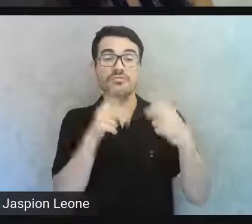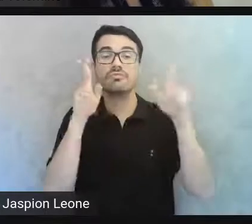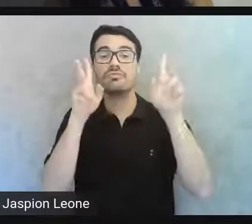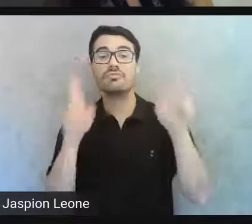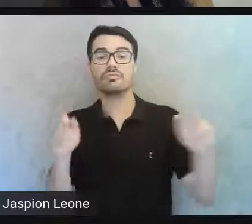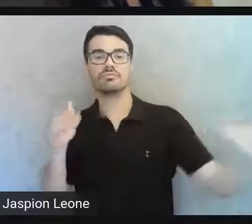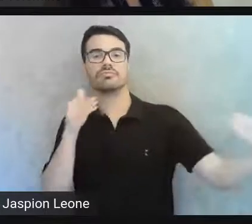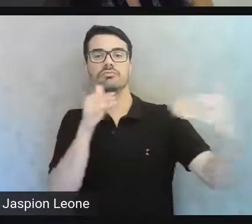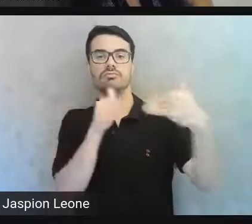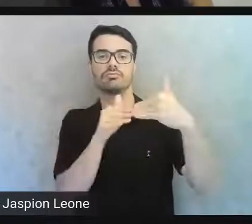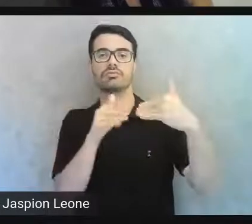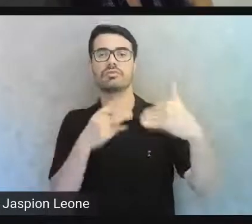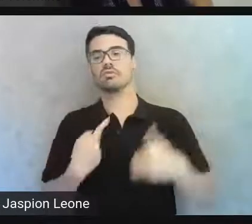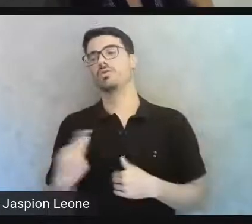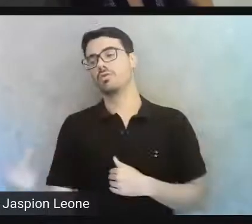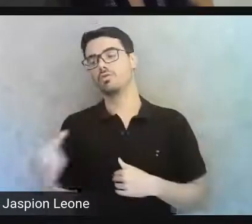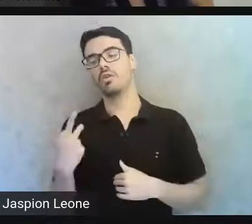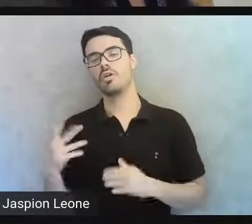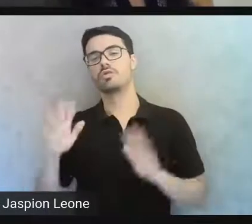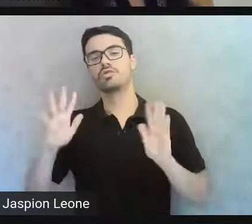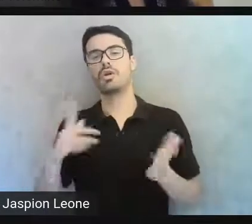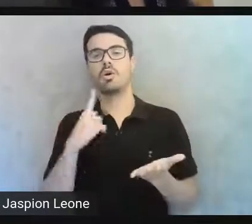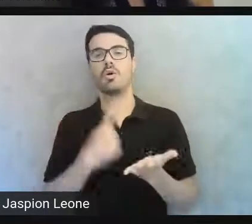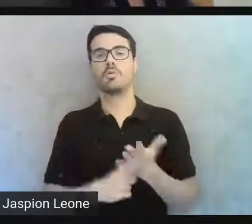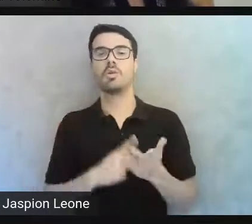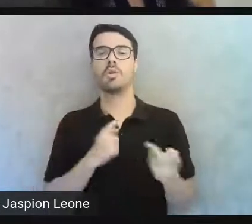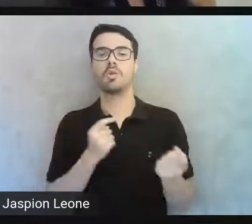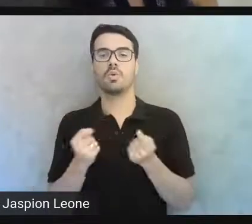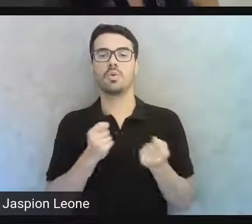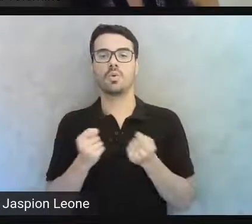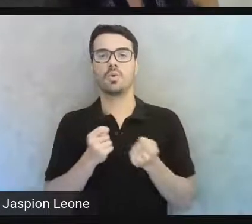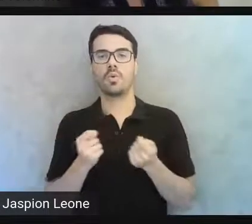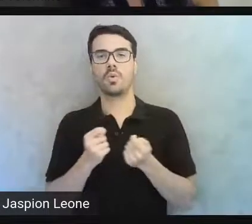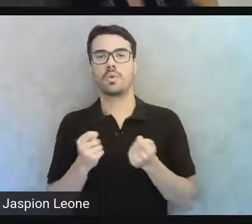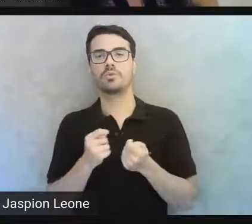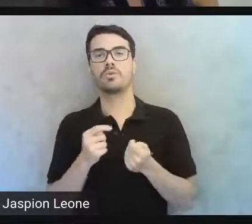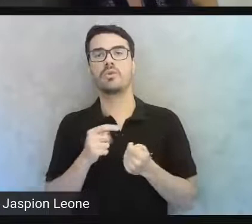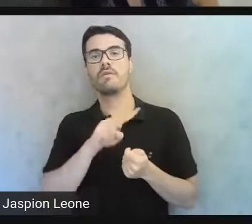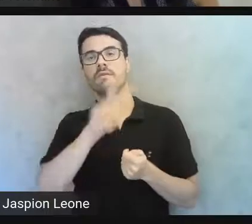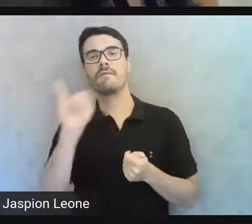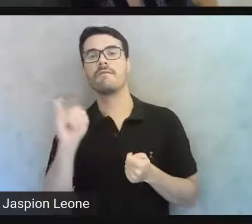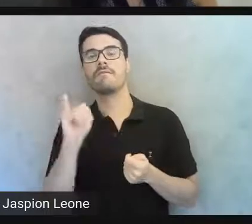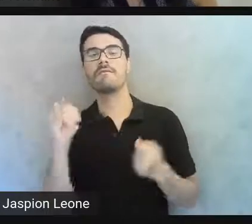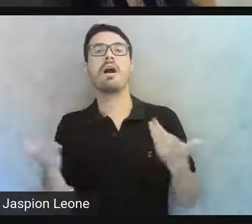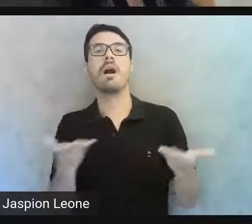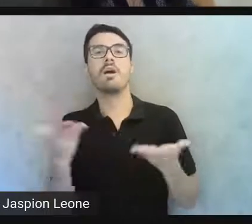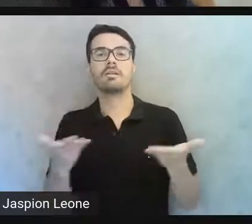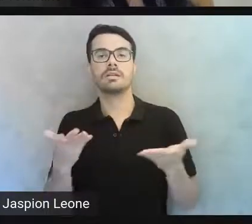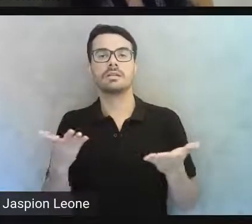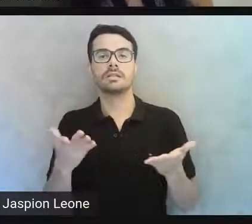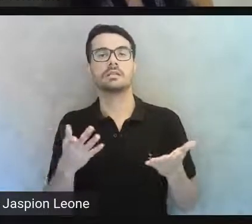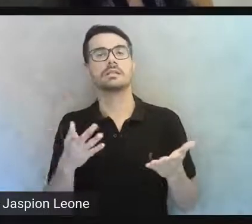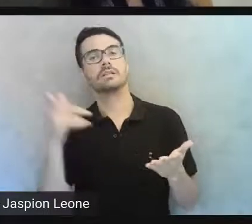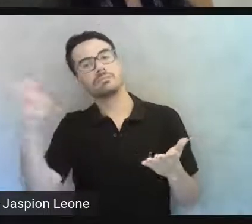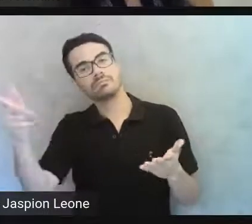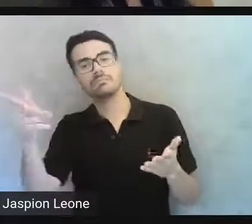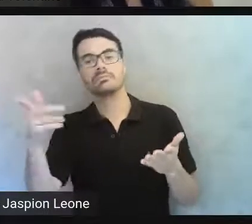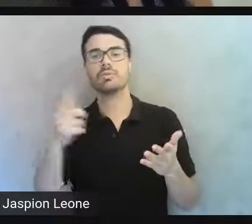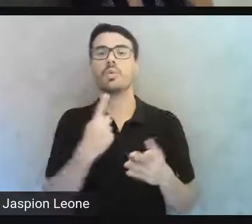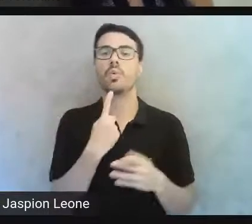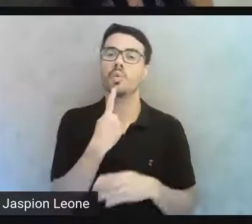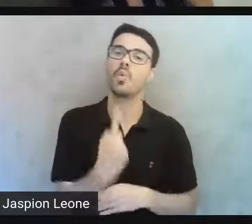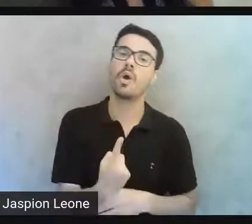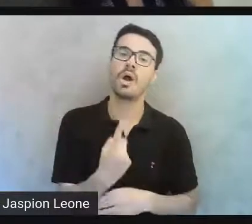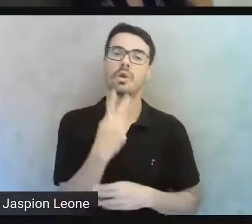né? Olha, a gente tá economizando né? A gente quer chegar ali daqui a 1 ano, daqui a 2,